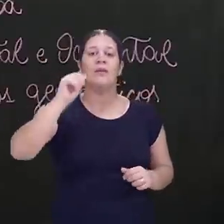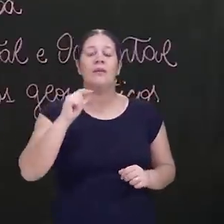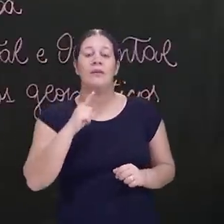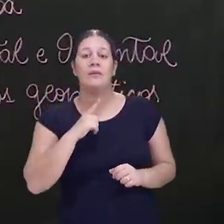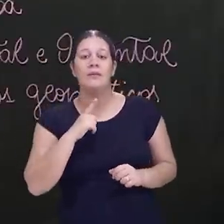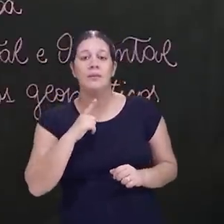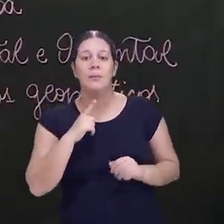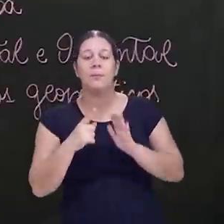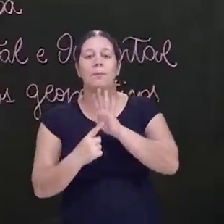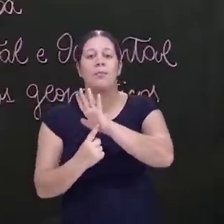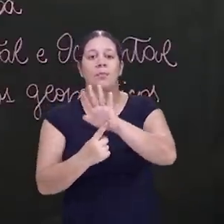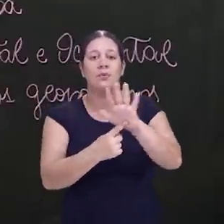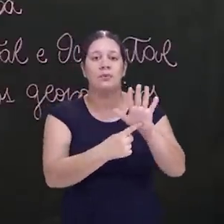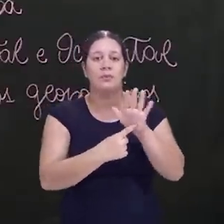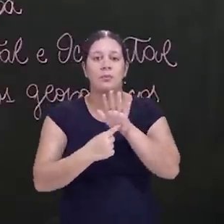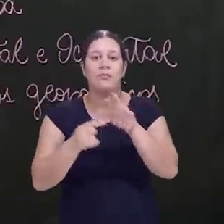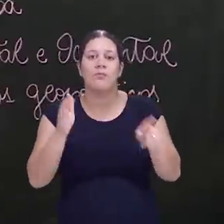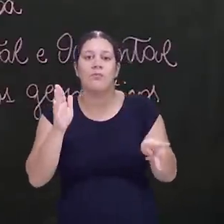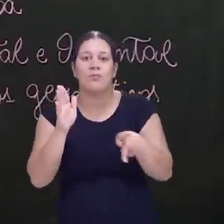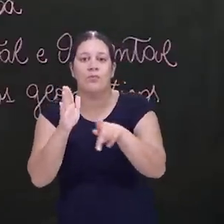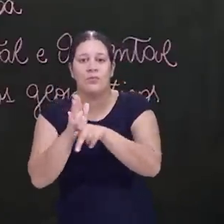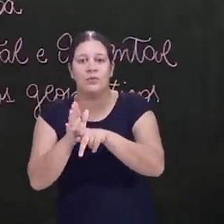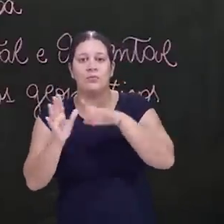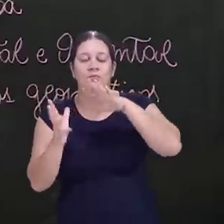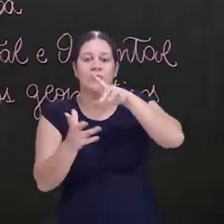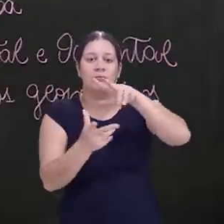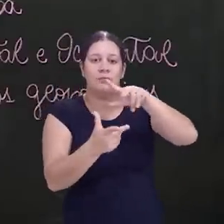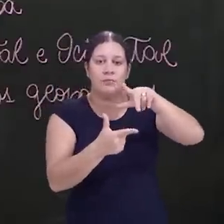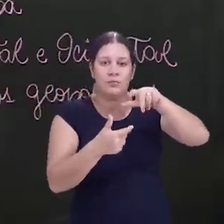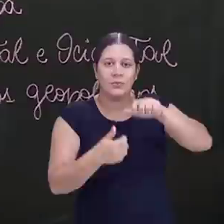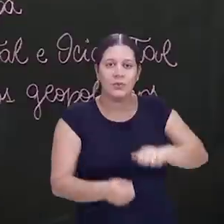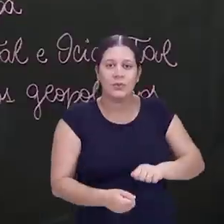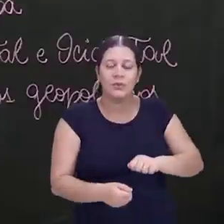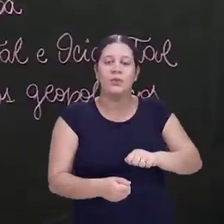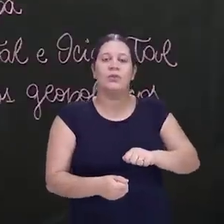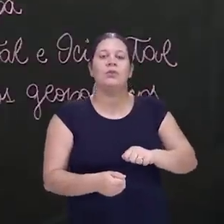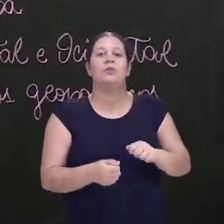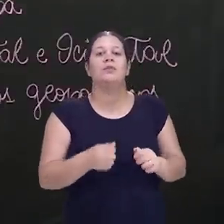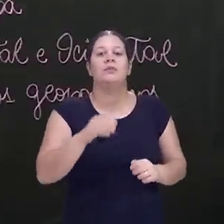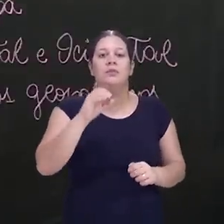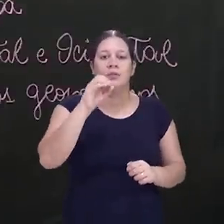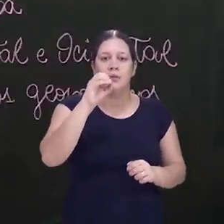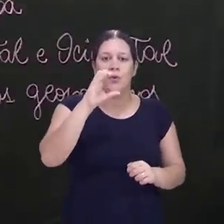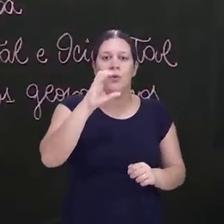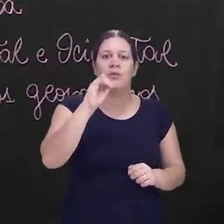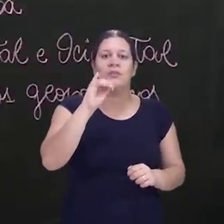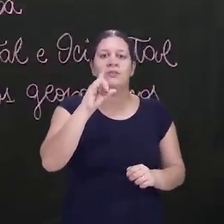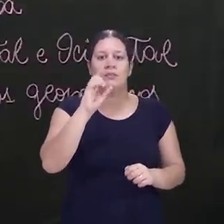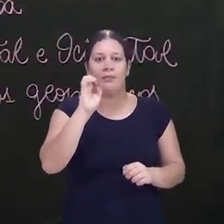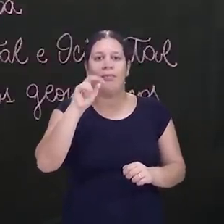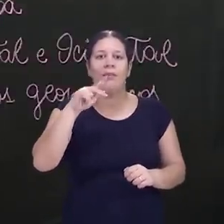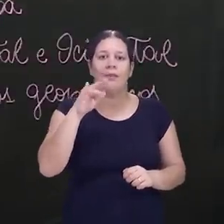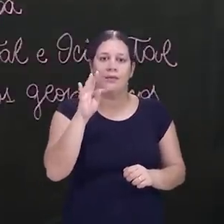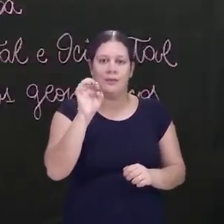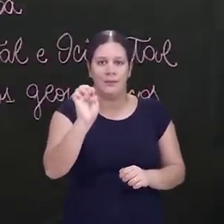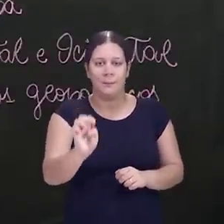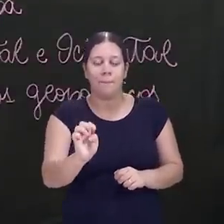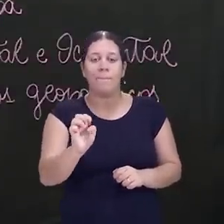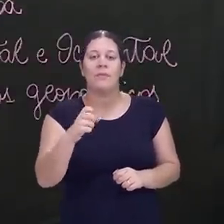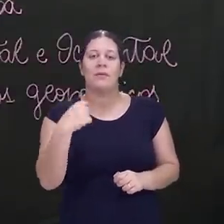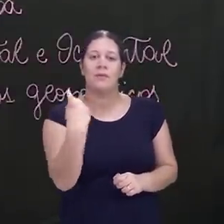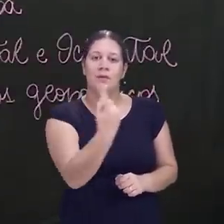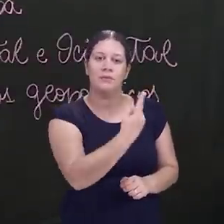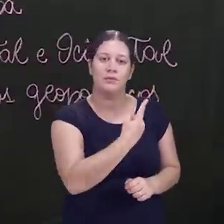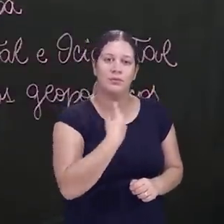vai definir a parte do planeta que é o Ocidente e a parte que é o Oriente. Assim, nós vamos